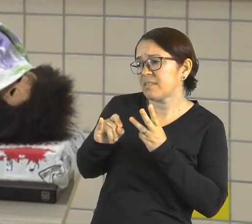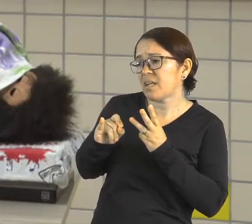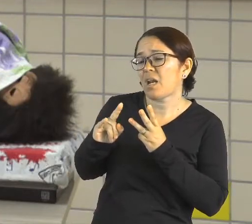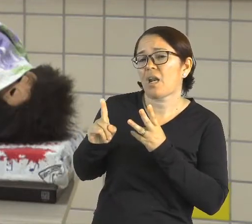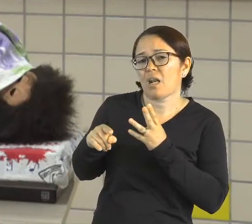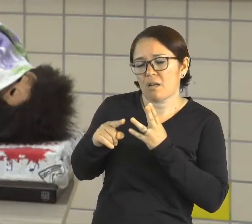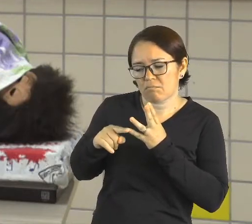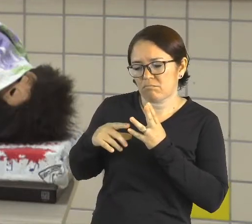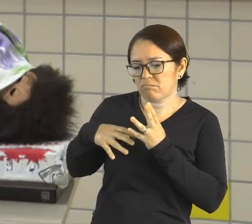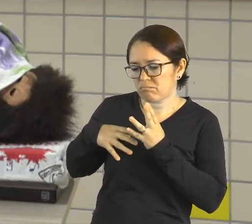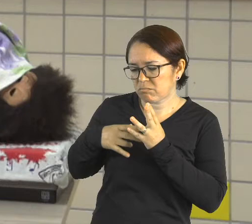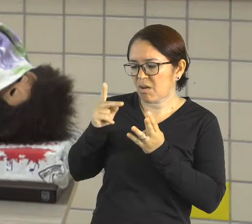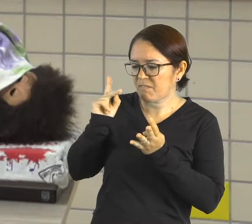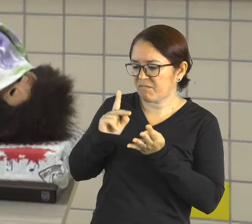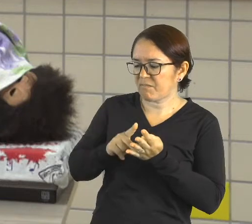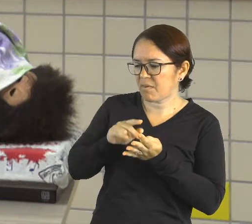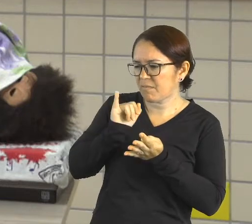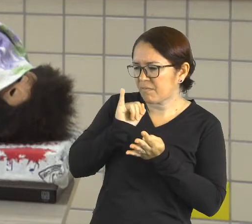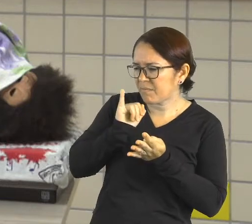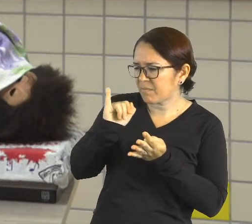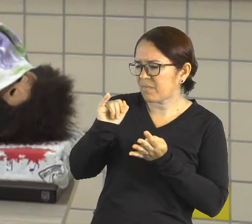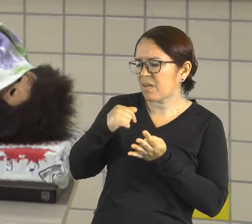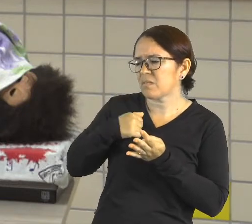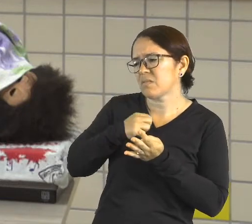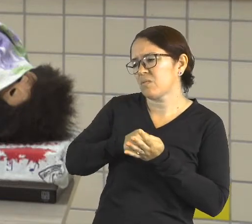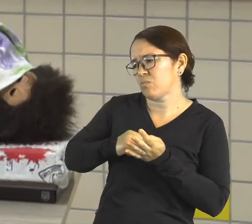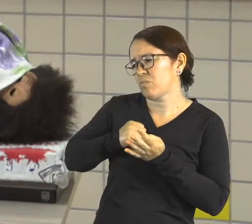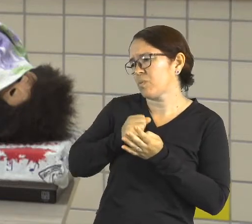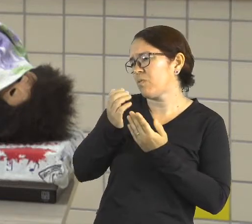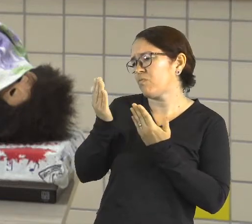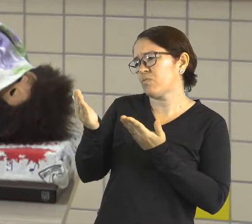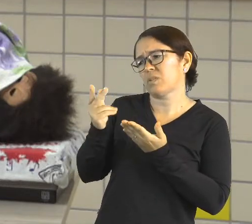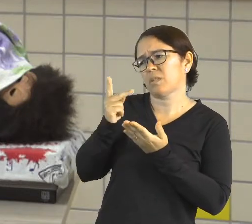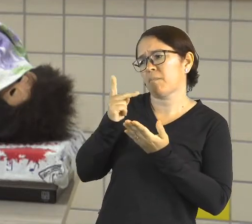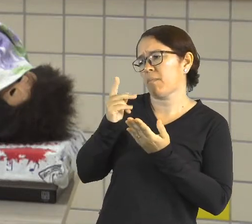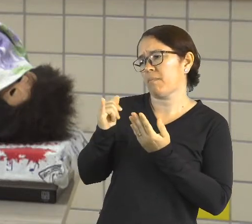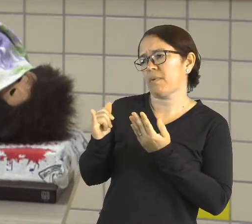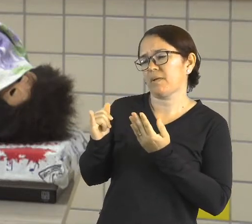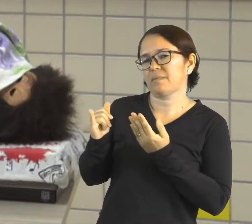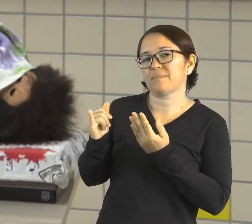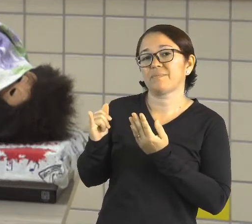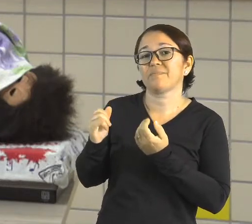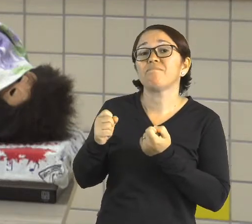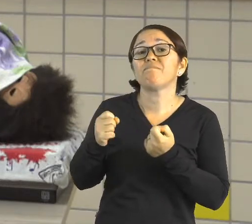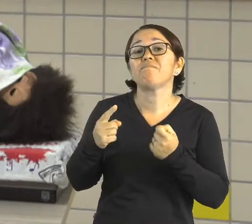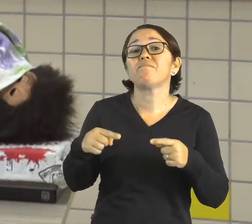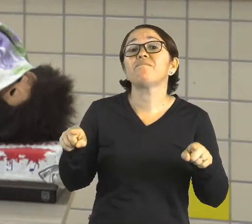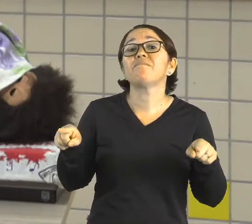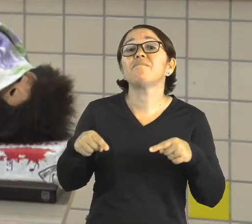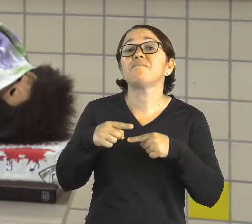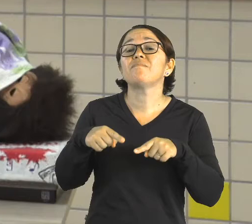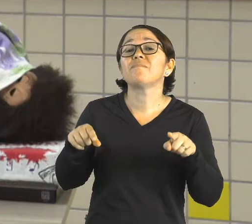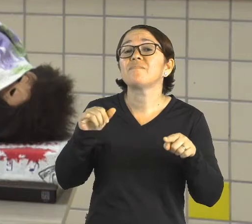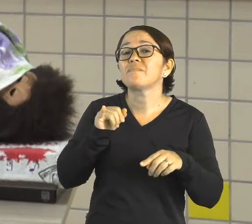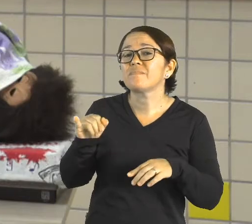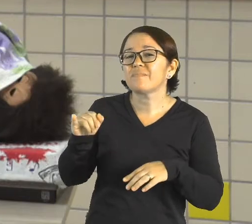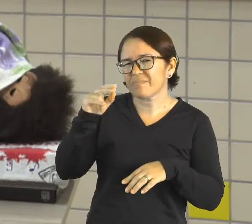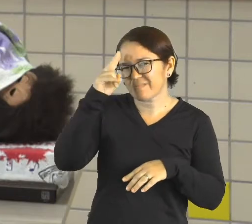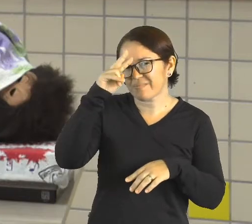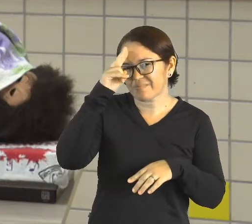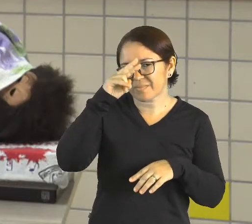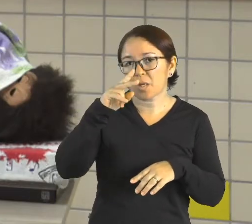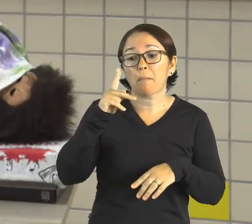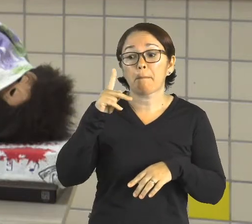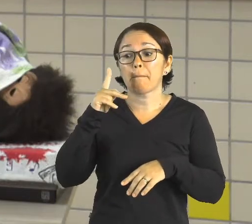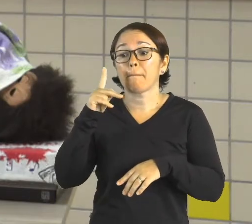coragem de falar a verdade, que estava morrendo de saudade. E qual era a canção que ele cantava? Vocês lembram ainda? Ele